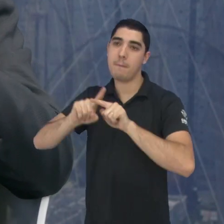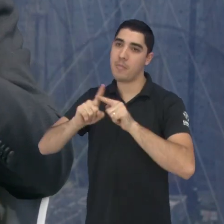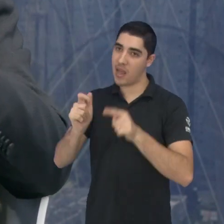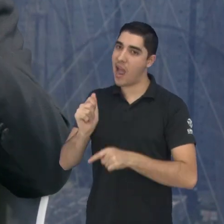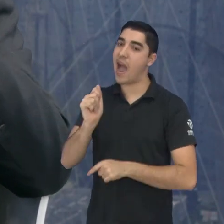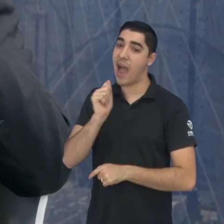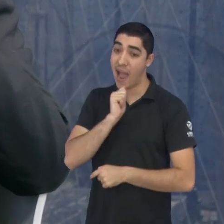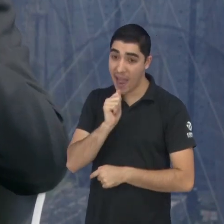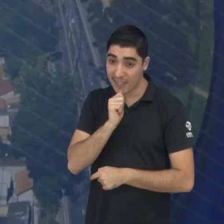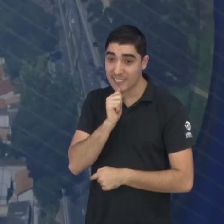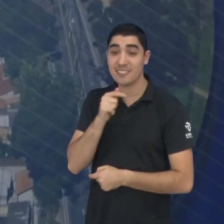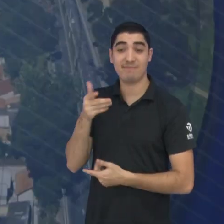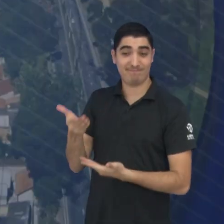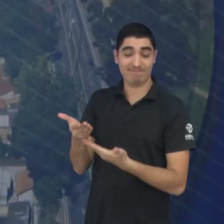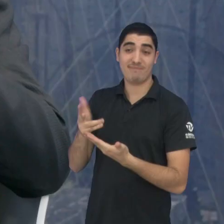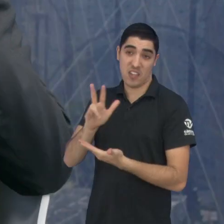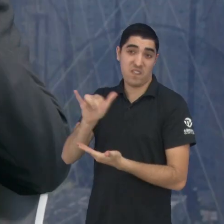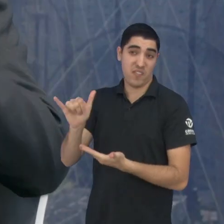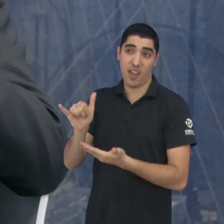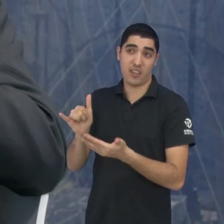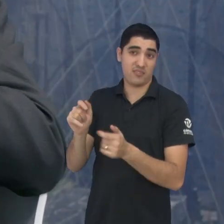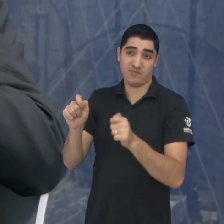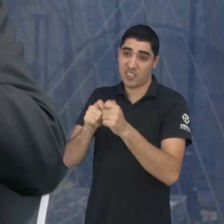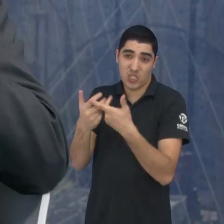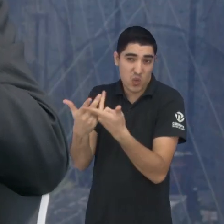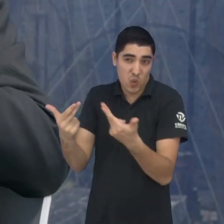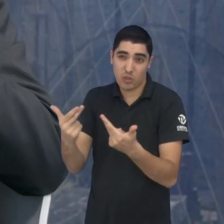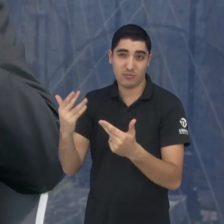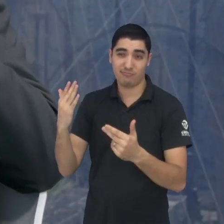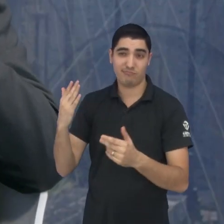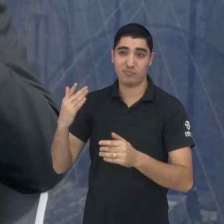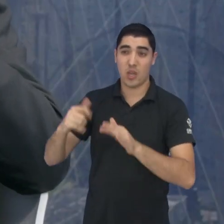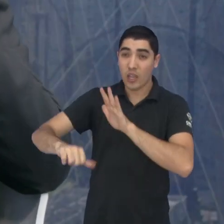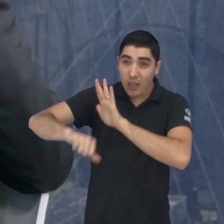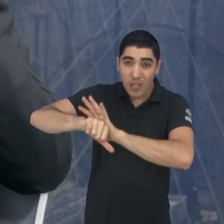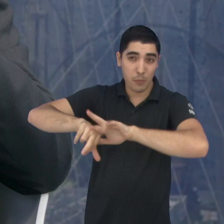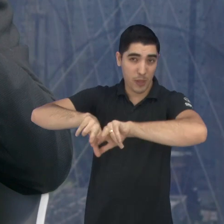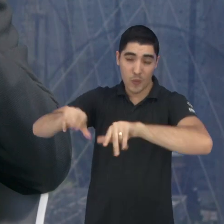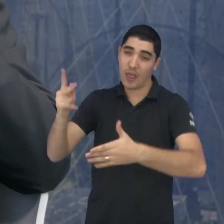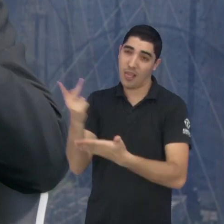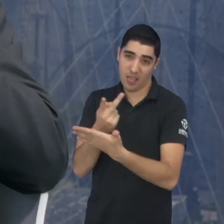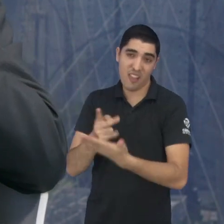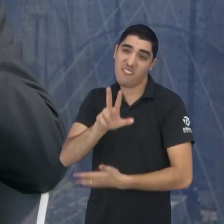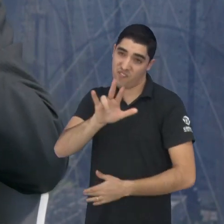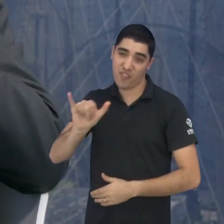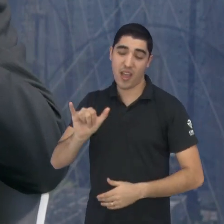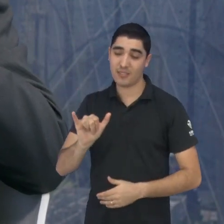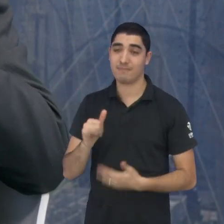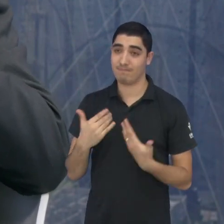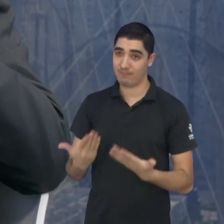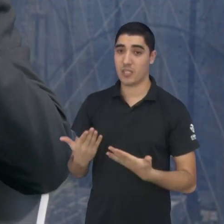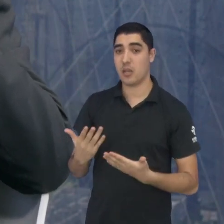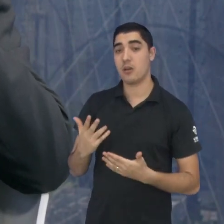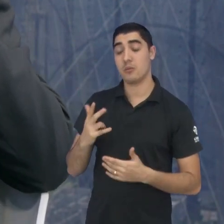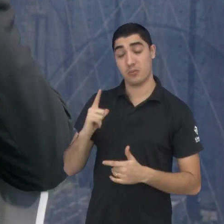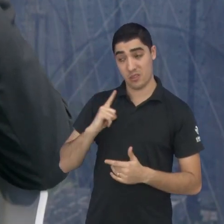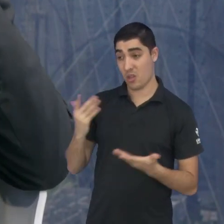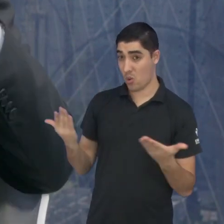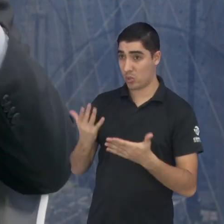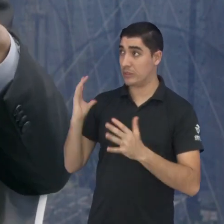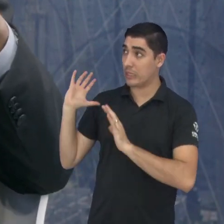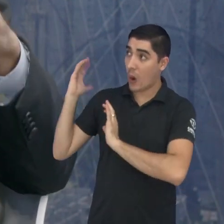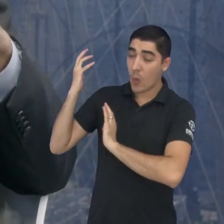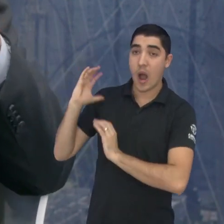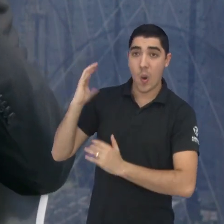tem maturidade. Não tem maturidade e passam a praticar crimes na internet. E é o que vem acontecendo, viu, Dani? A